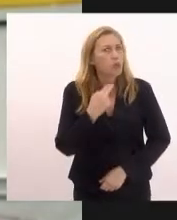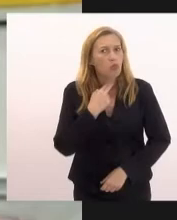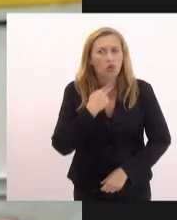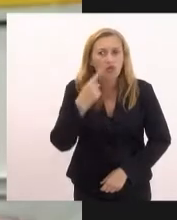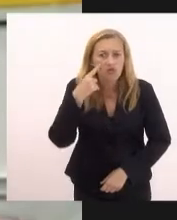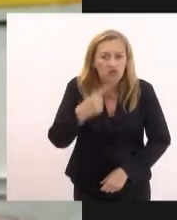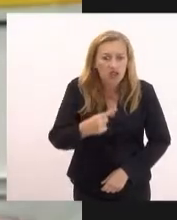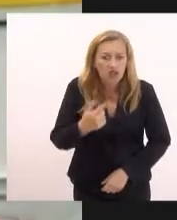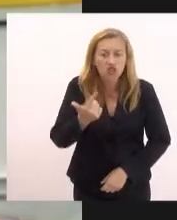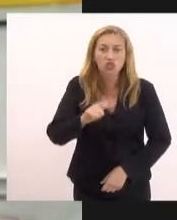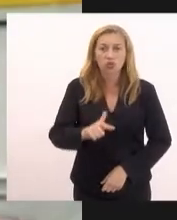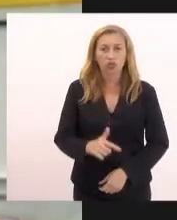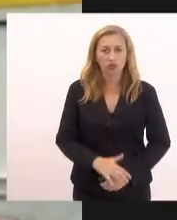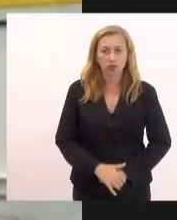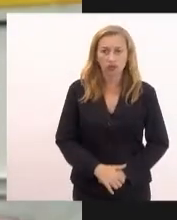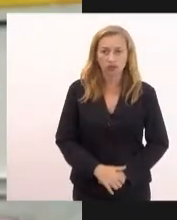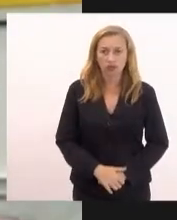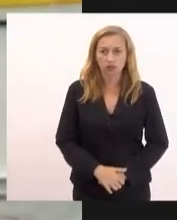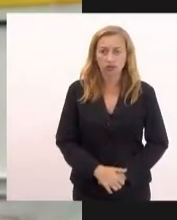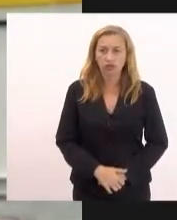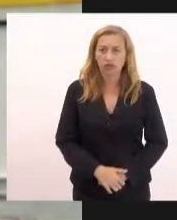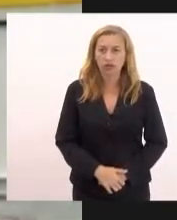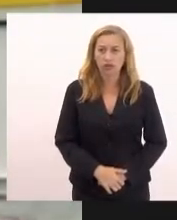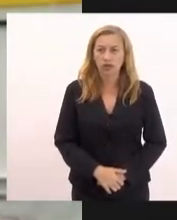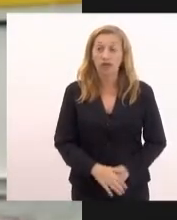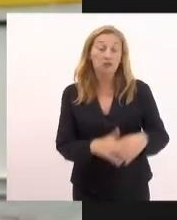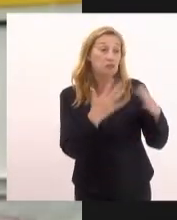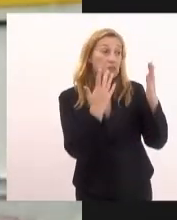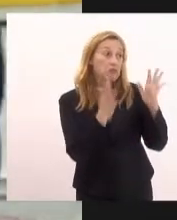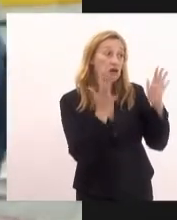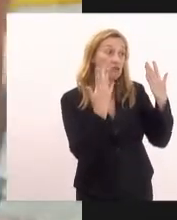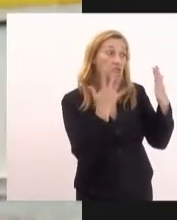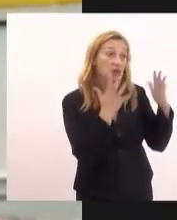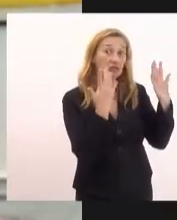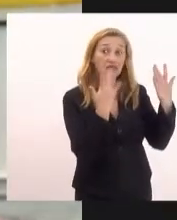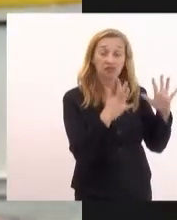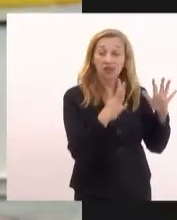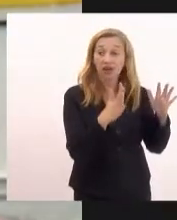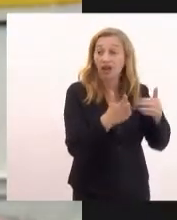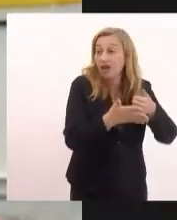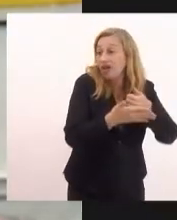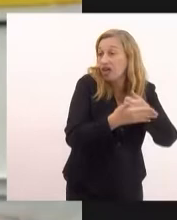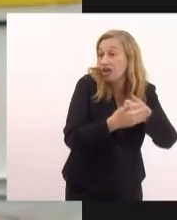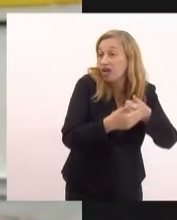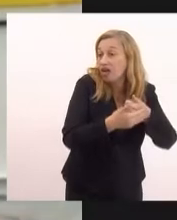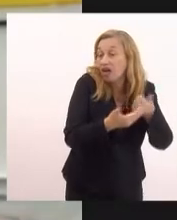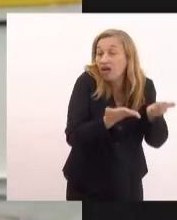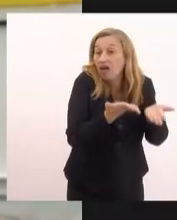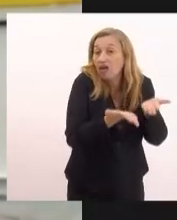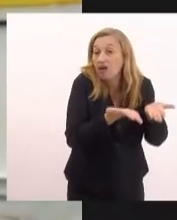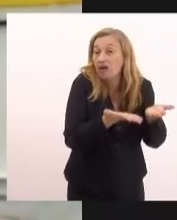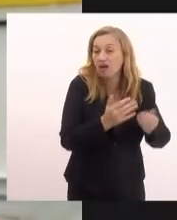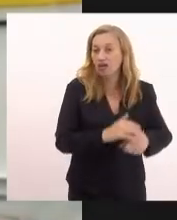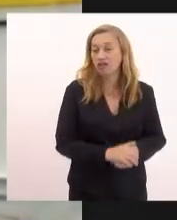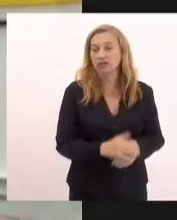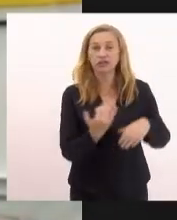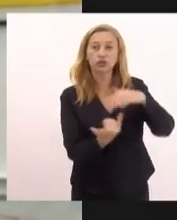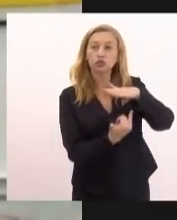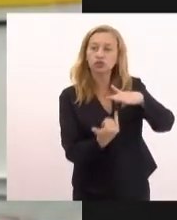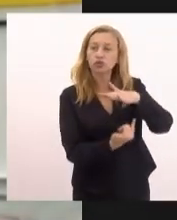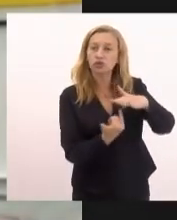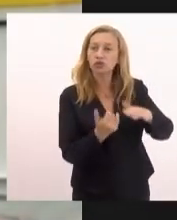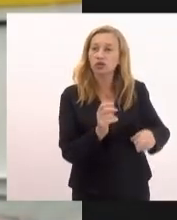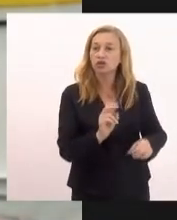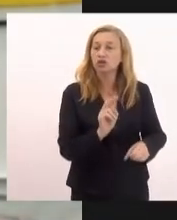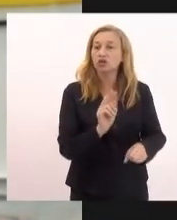vez a pantomima de querer parabenizar, agraciar, aclamar instituição de